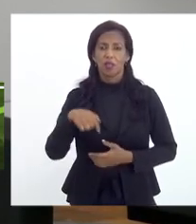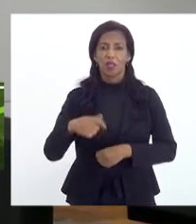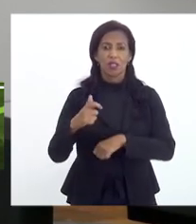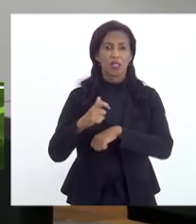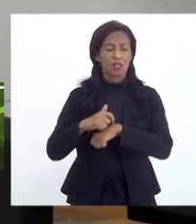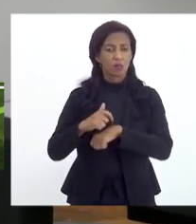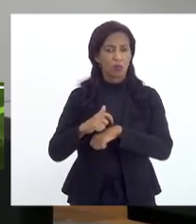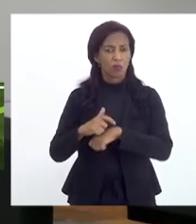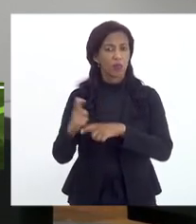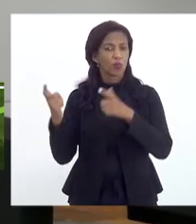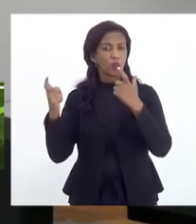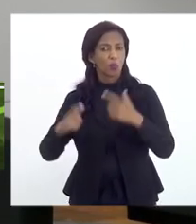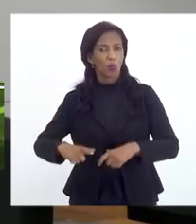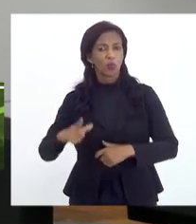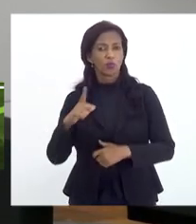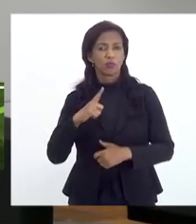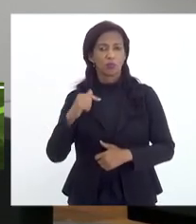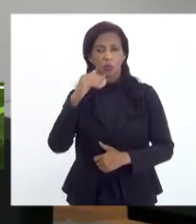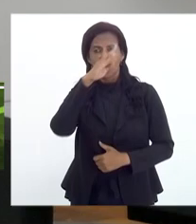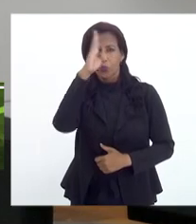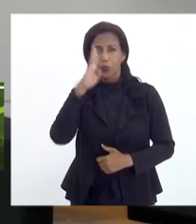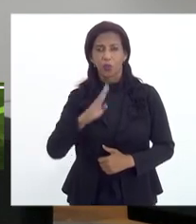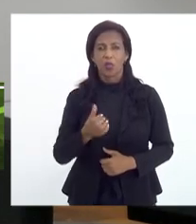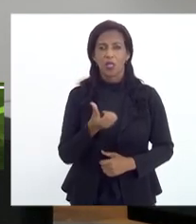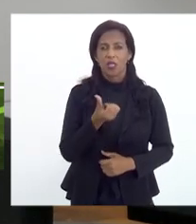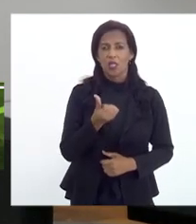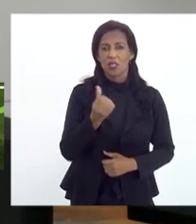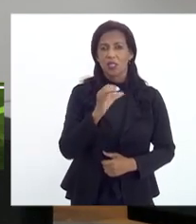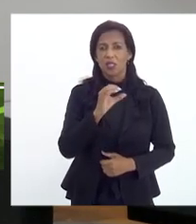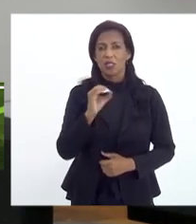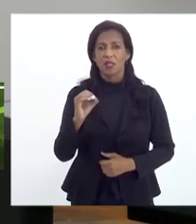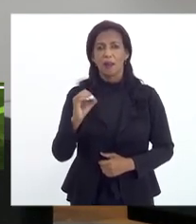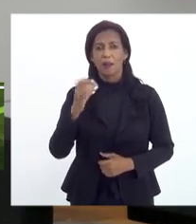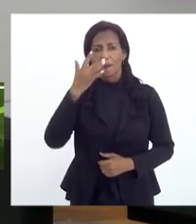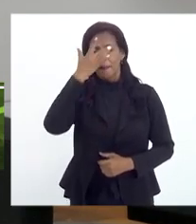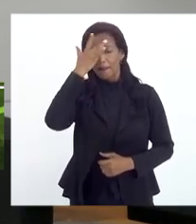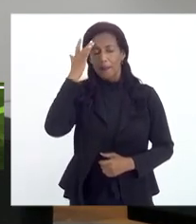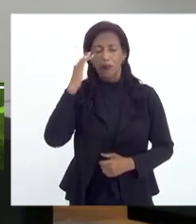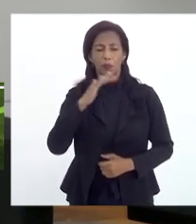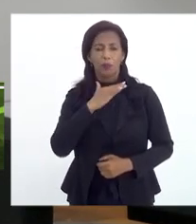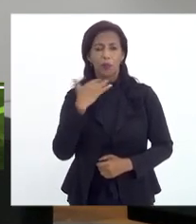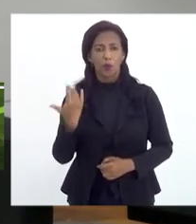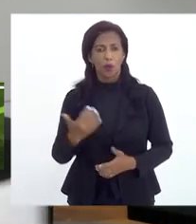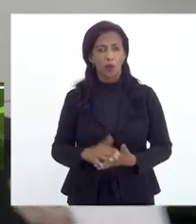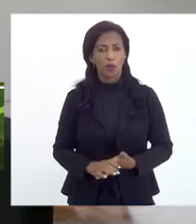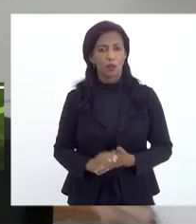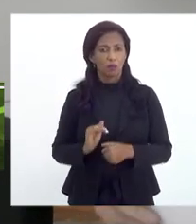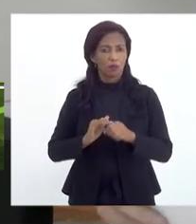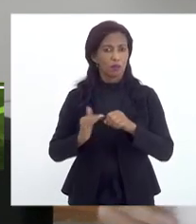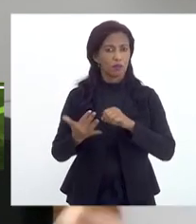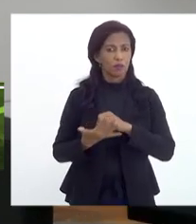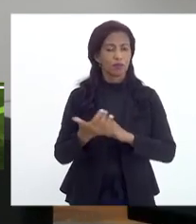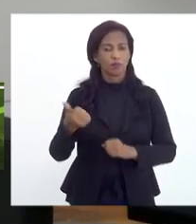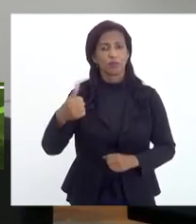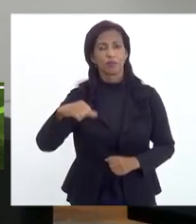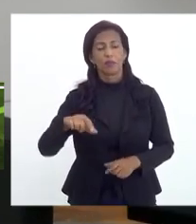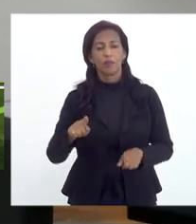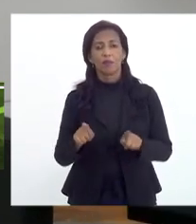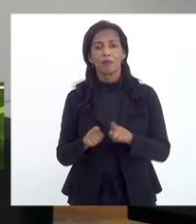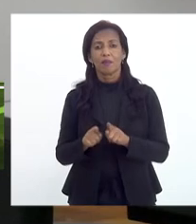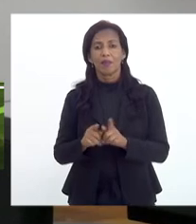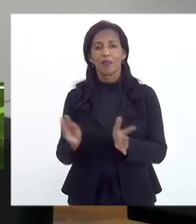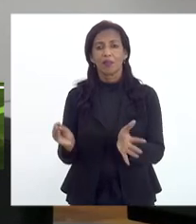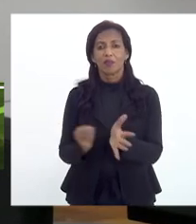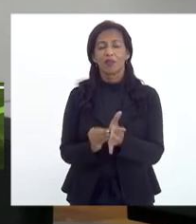momento Histórico Onde temos no Brasil 600 mil Pessoas Mortas Pela Covid-19 Mas também Pela